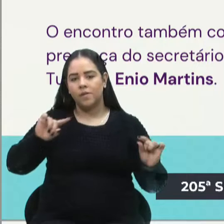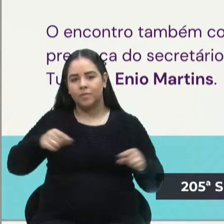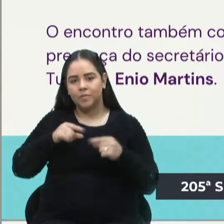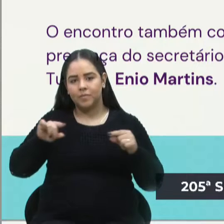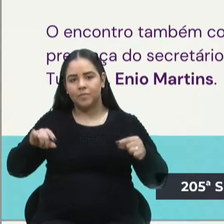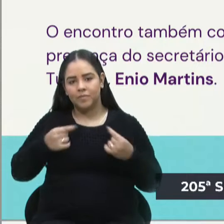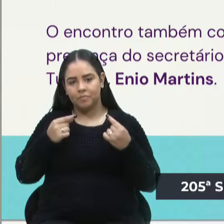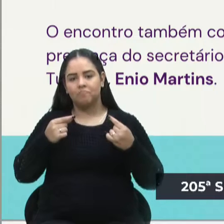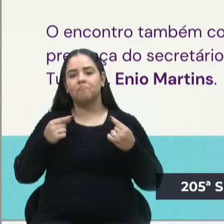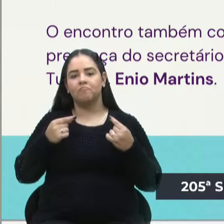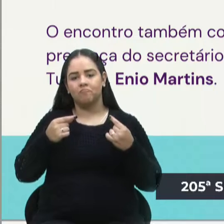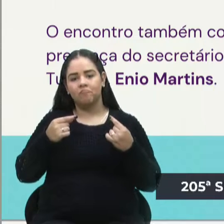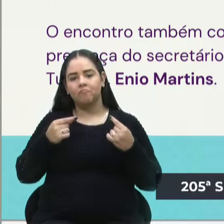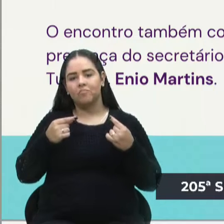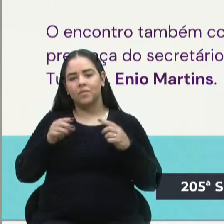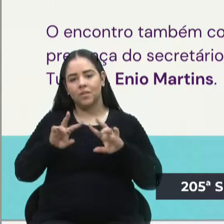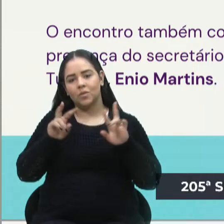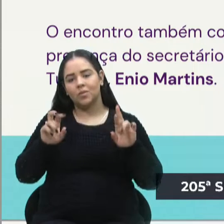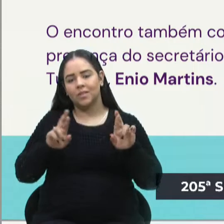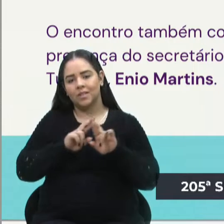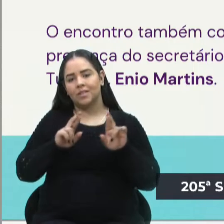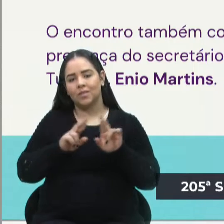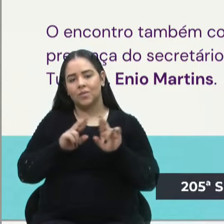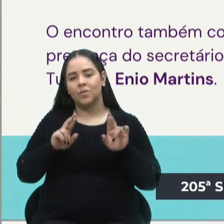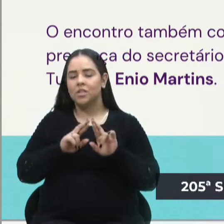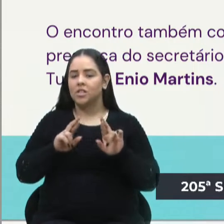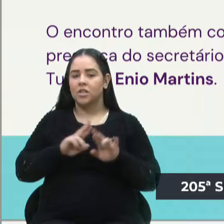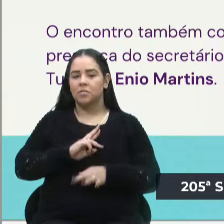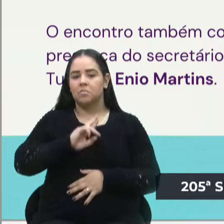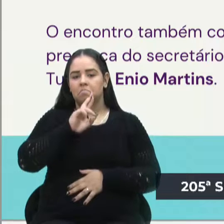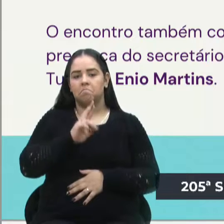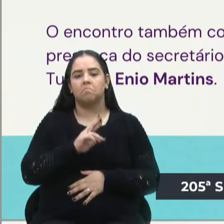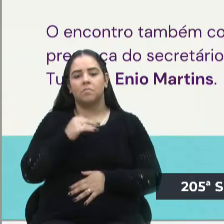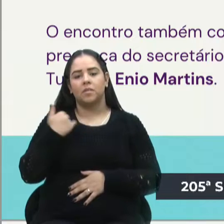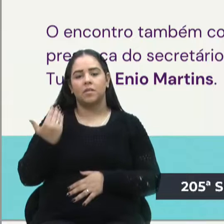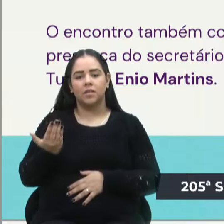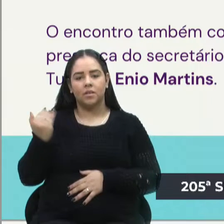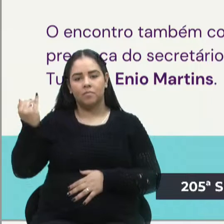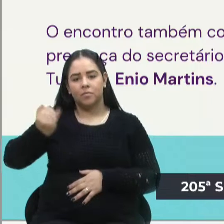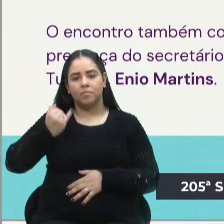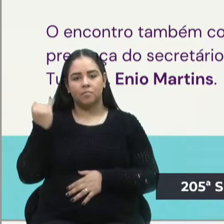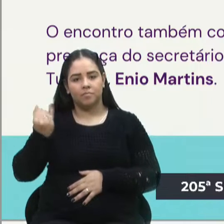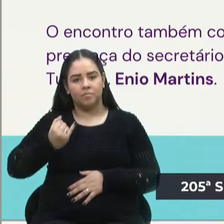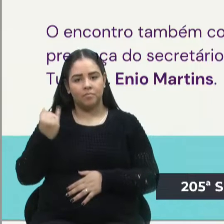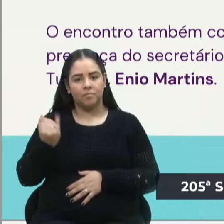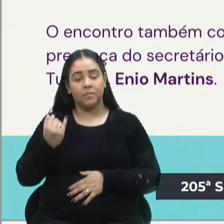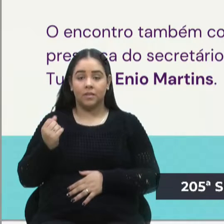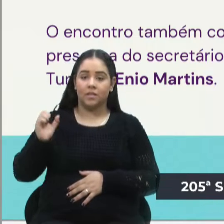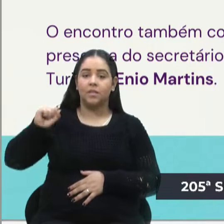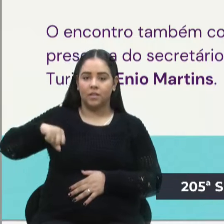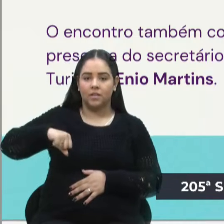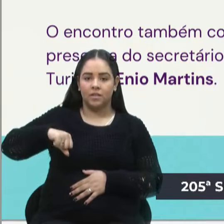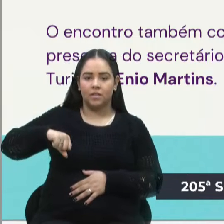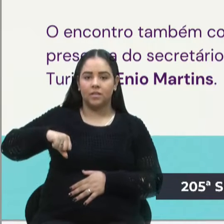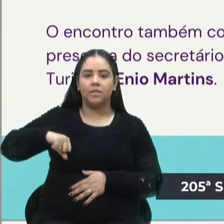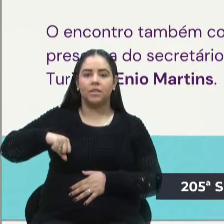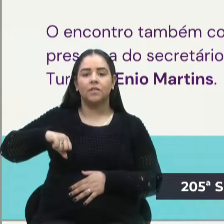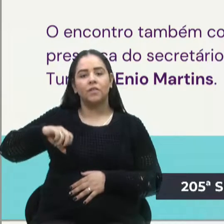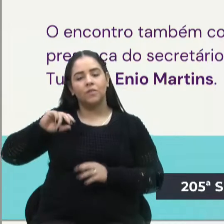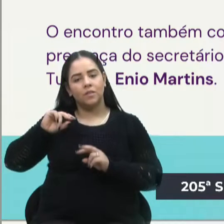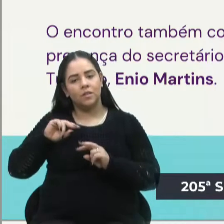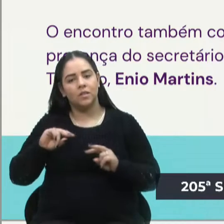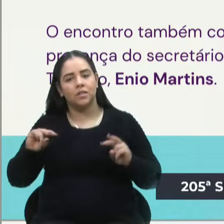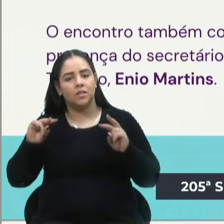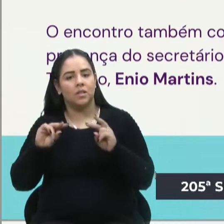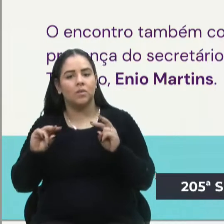enfrentam com relação a estar à frente de uma pasta tão importante e que sim, né, é vista como